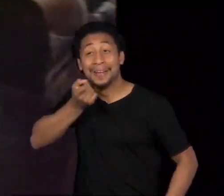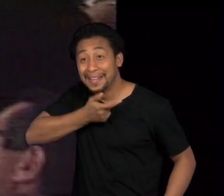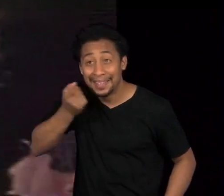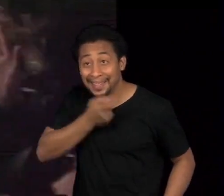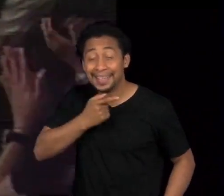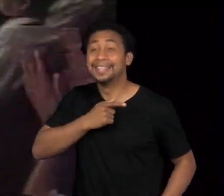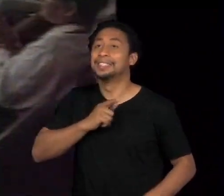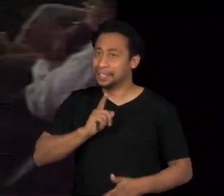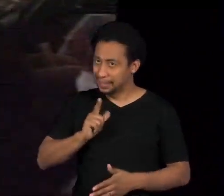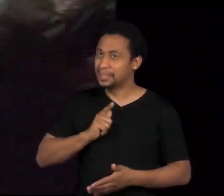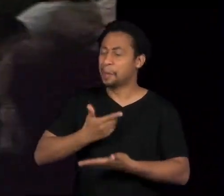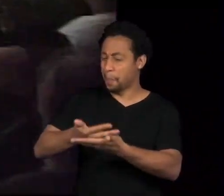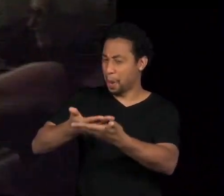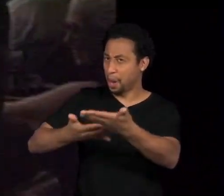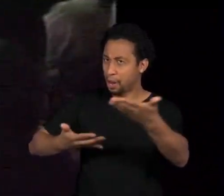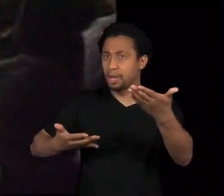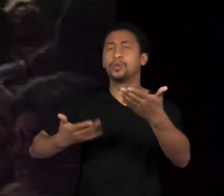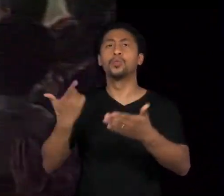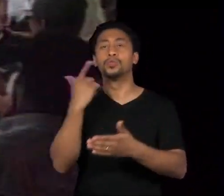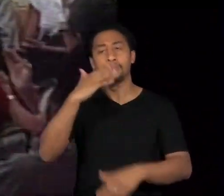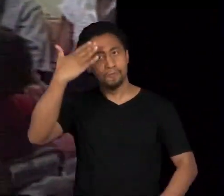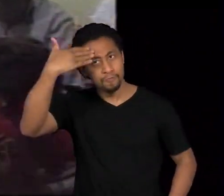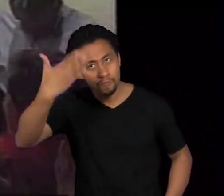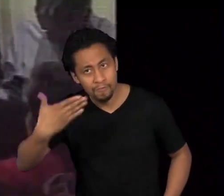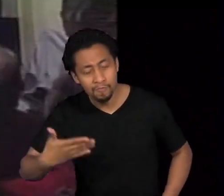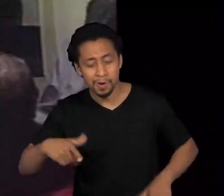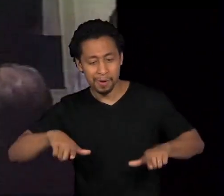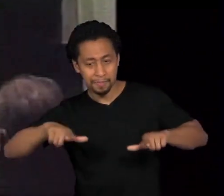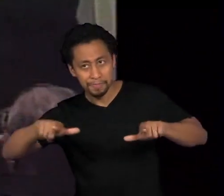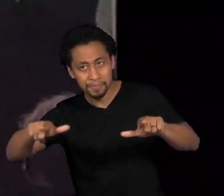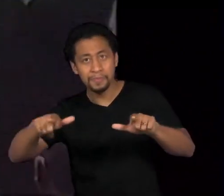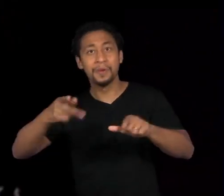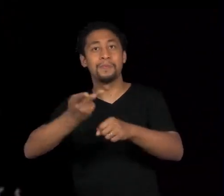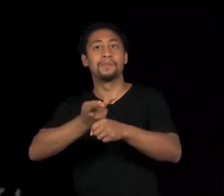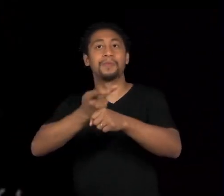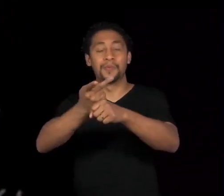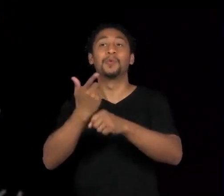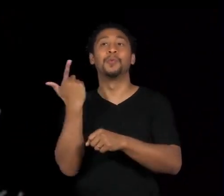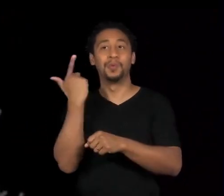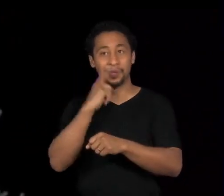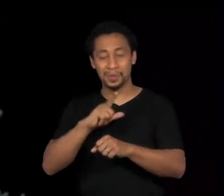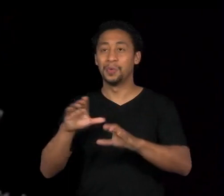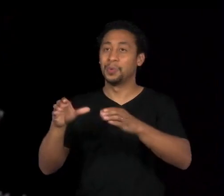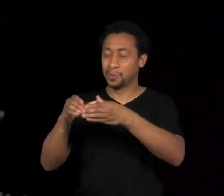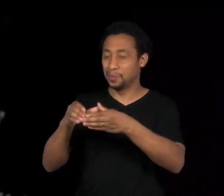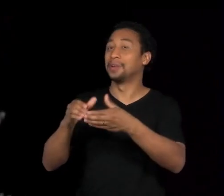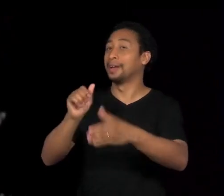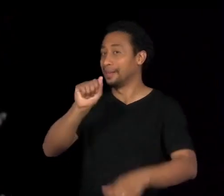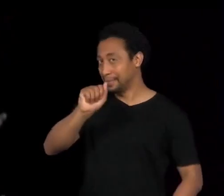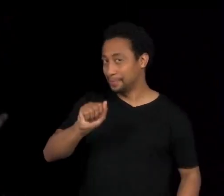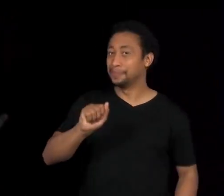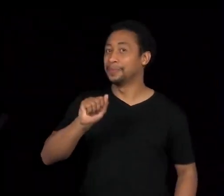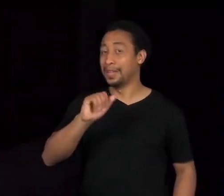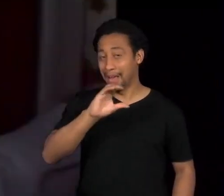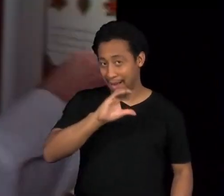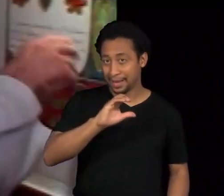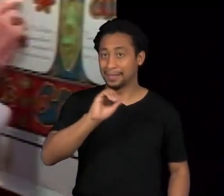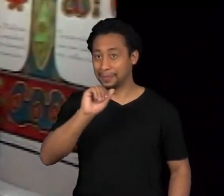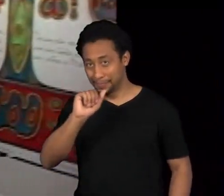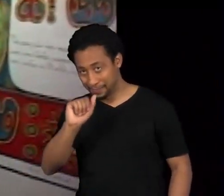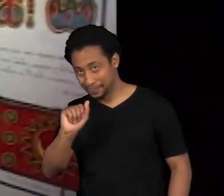as mais importantes honrarias Inclusive a imortalidade na Academia Brasileira de Letras